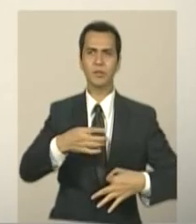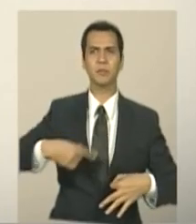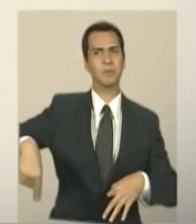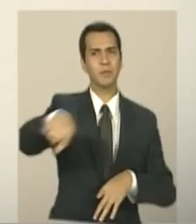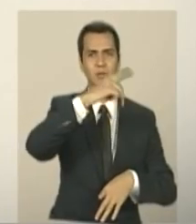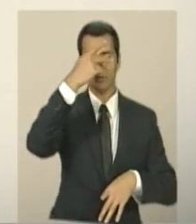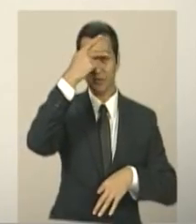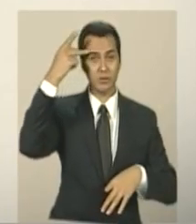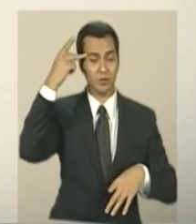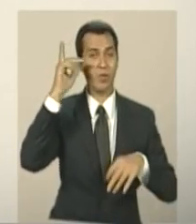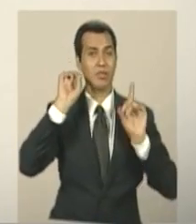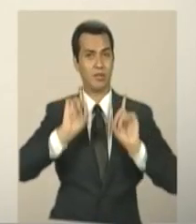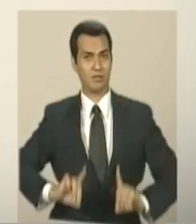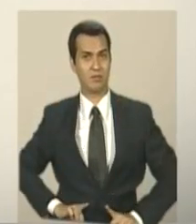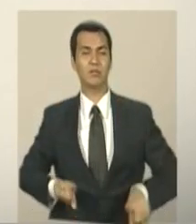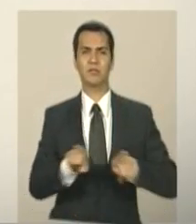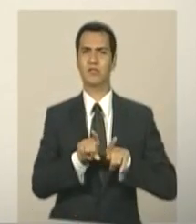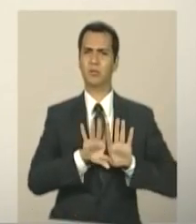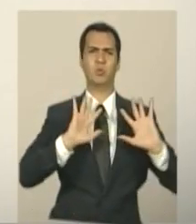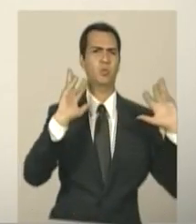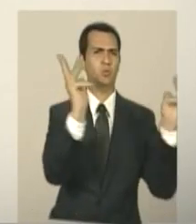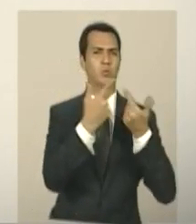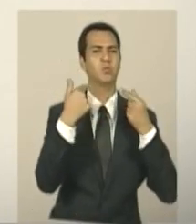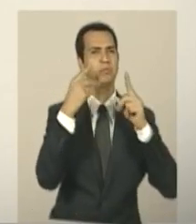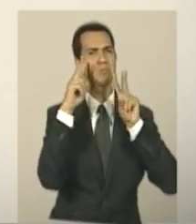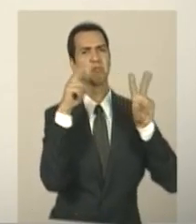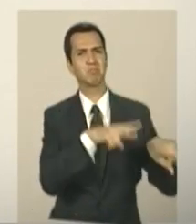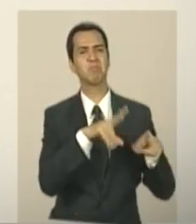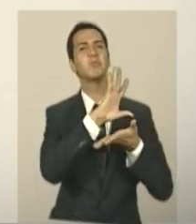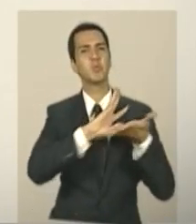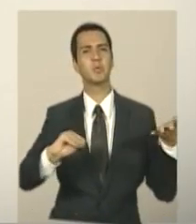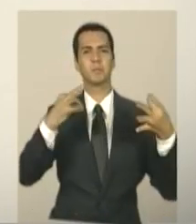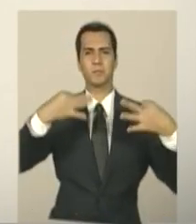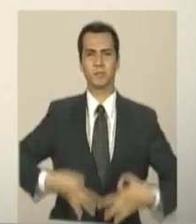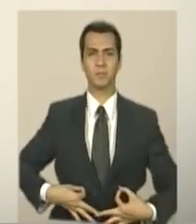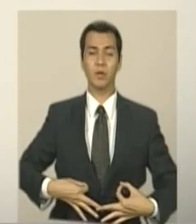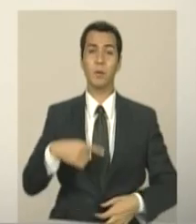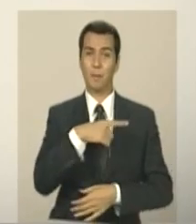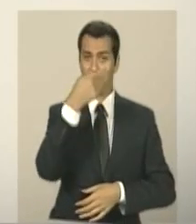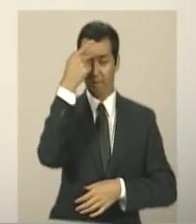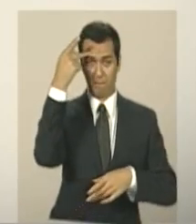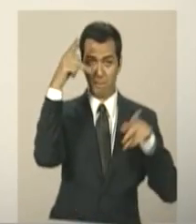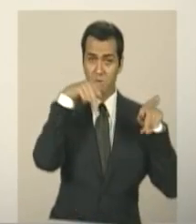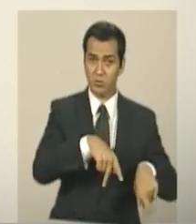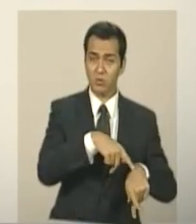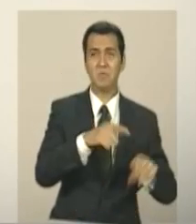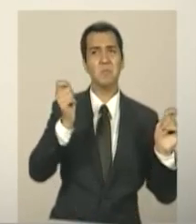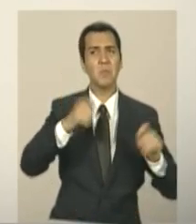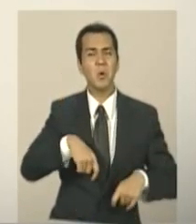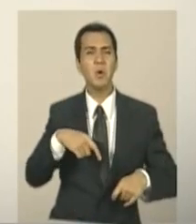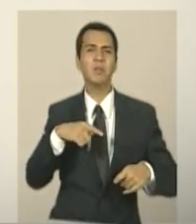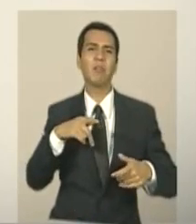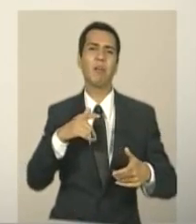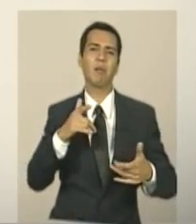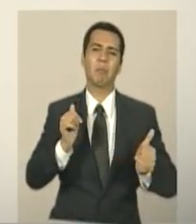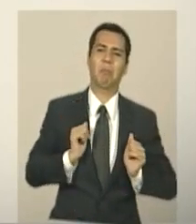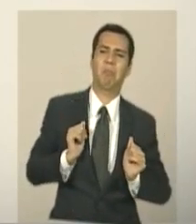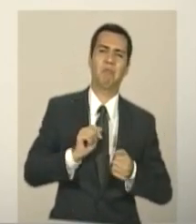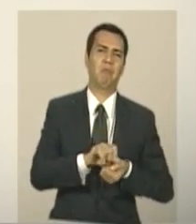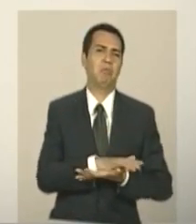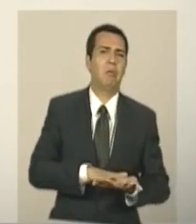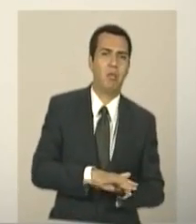com deficiência e para todos nós são pessoas que poderiam ter outra história de vida mas escolheram